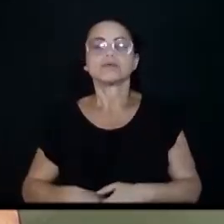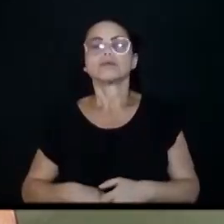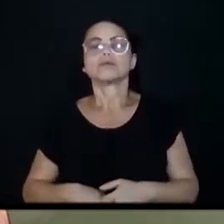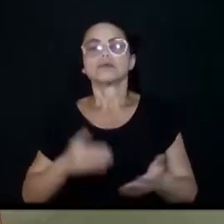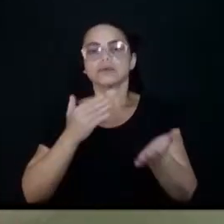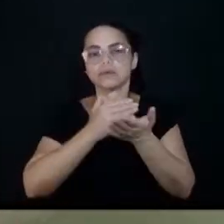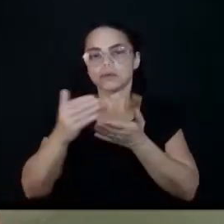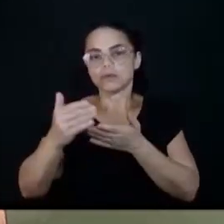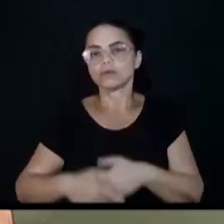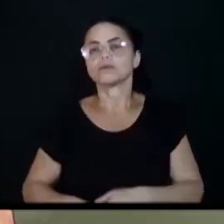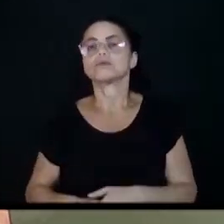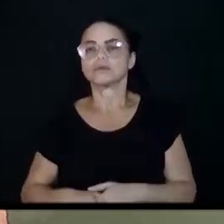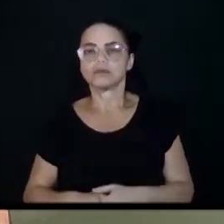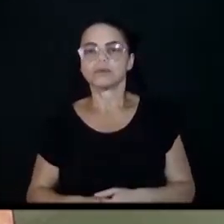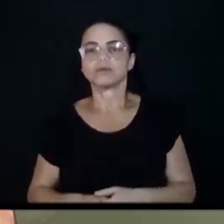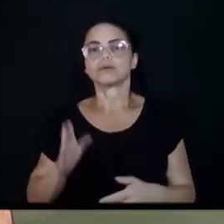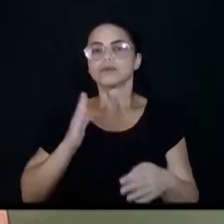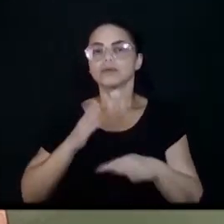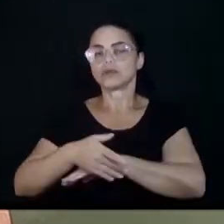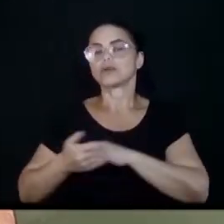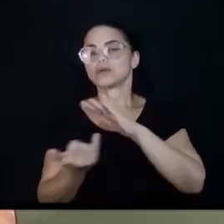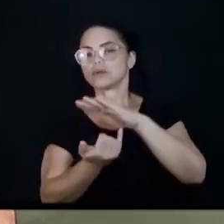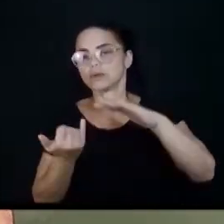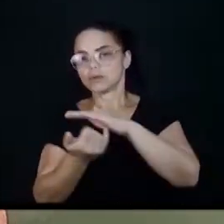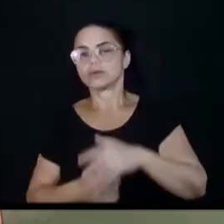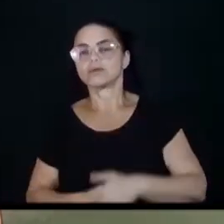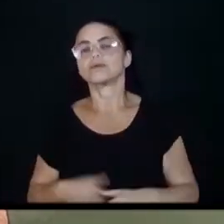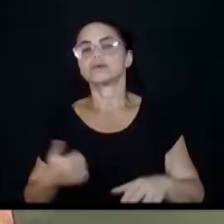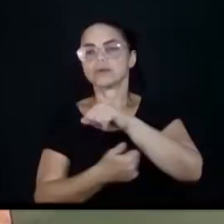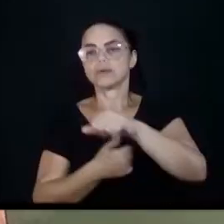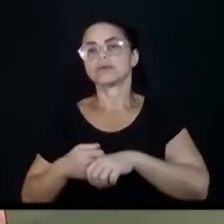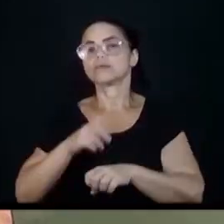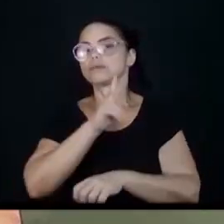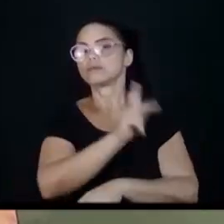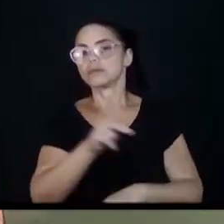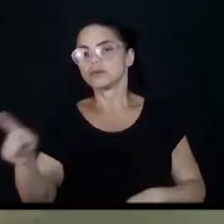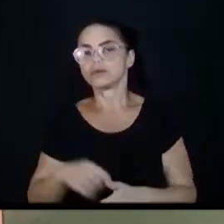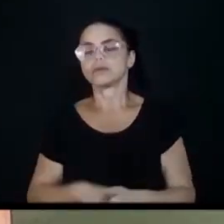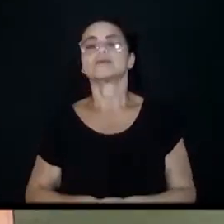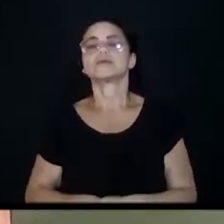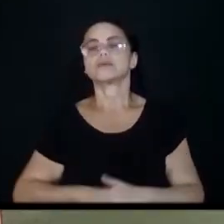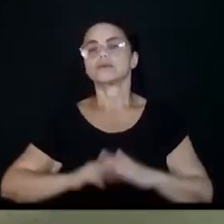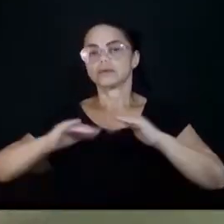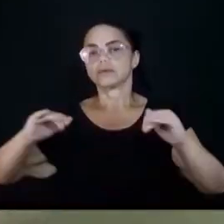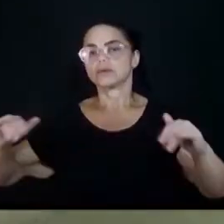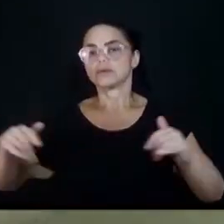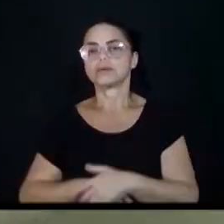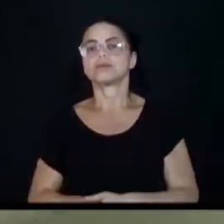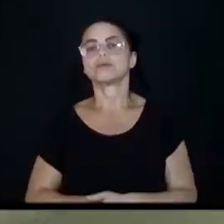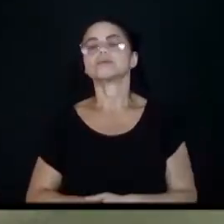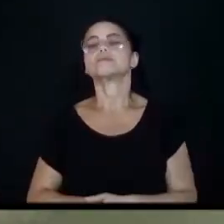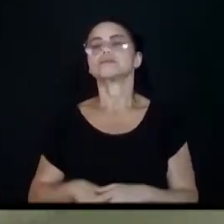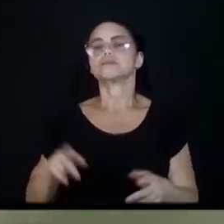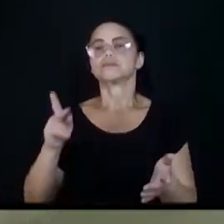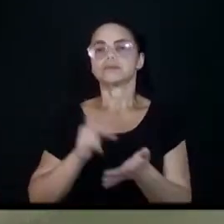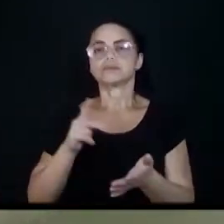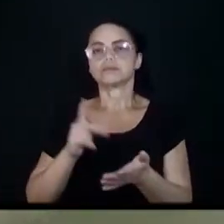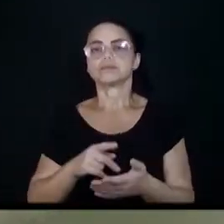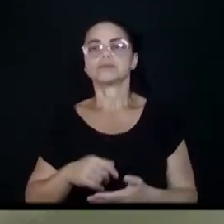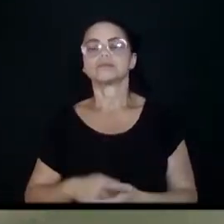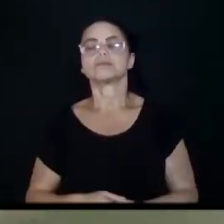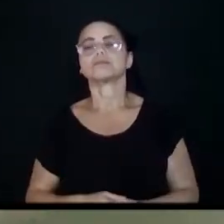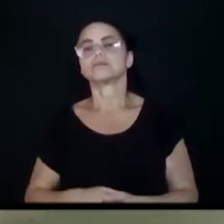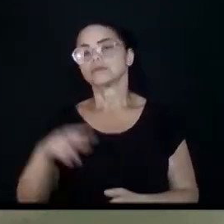fez virar esse mestre para essas crianças? Exatamente. Eu tenho na minha história